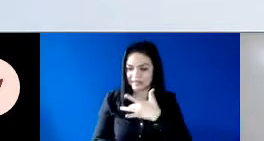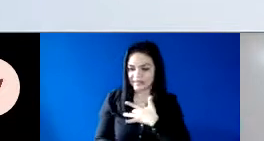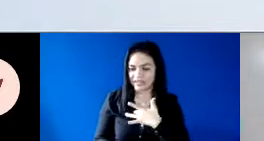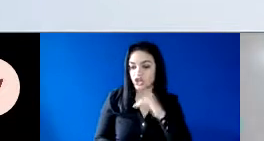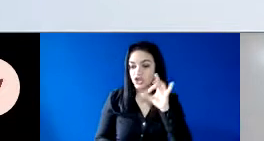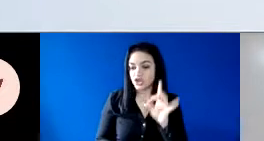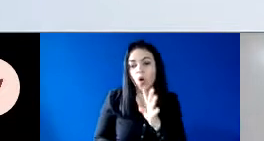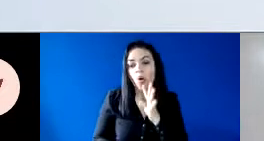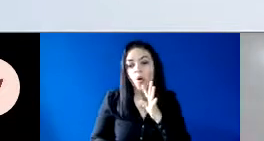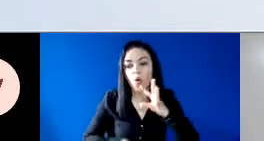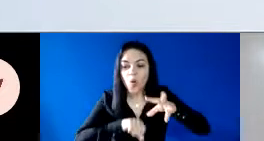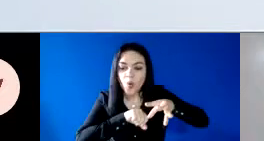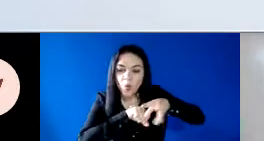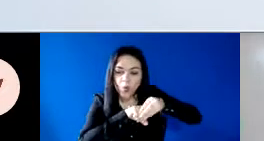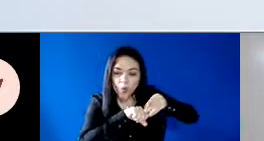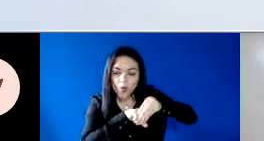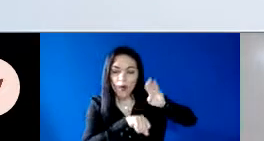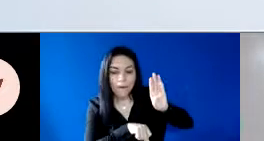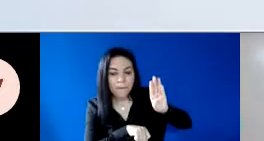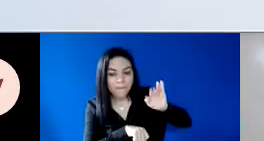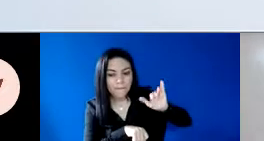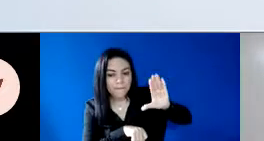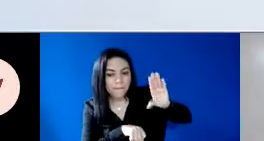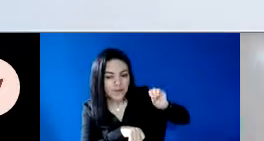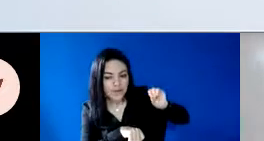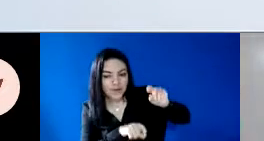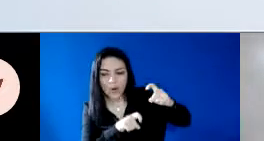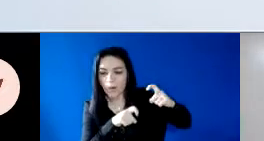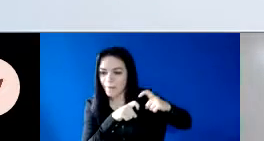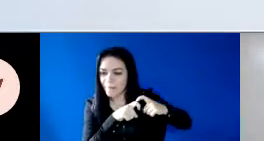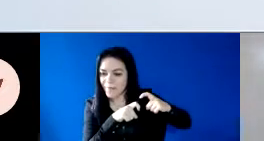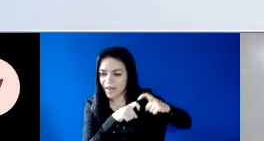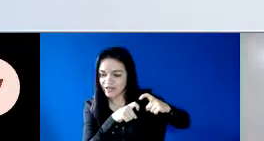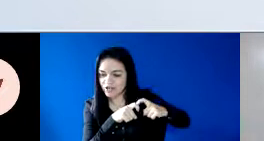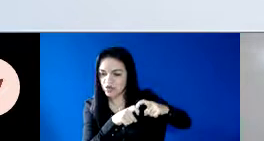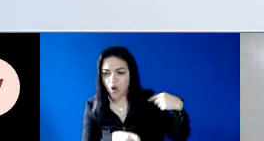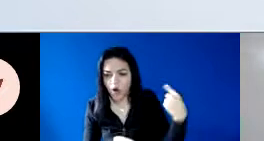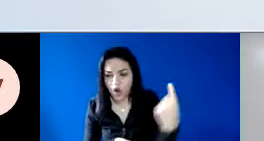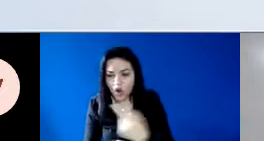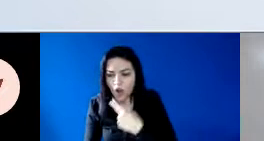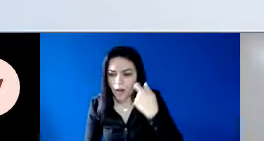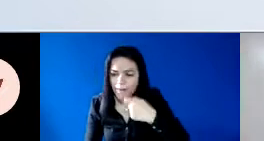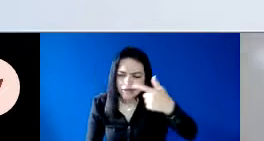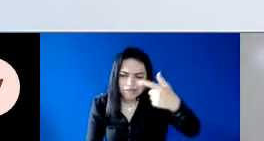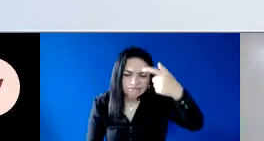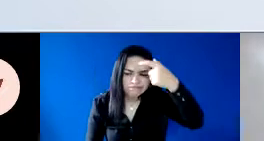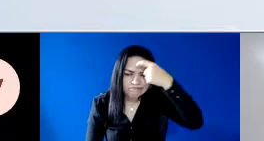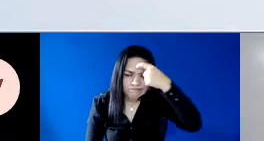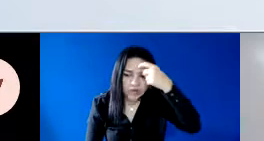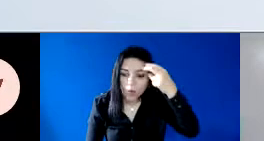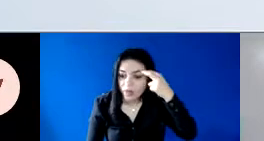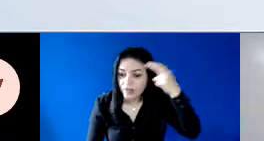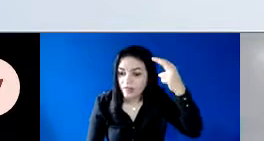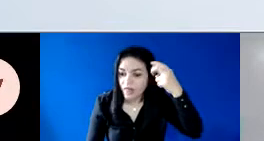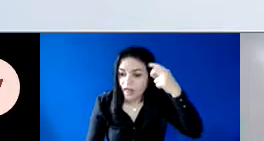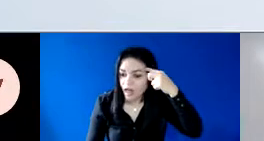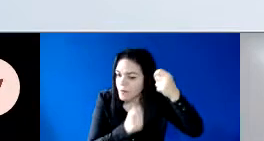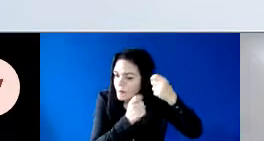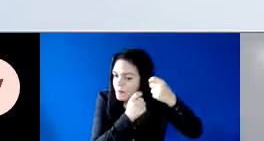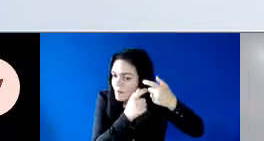conhecimento biomédico. Nós temos que ter uma consciência intelectual muito mais